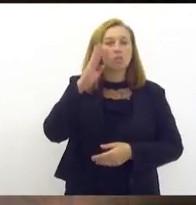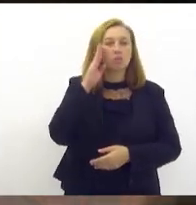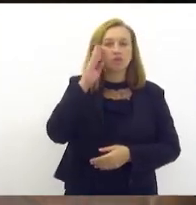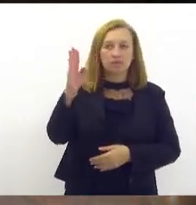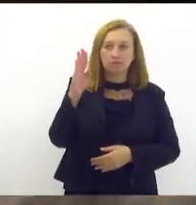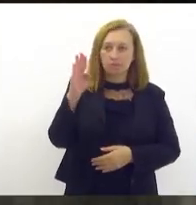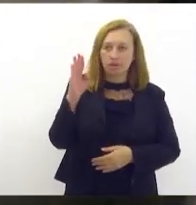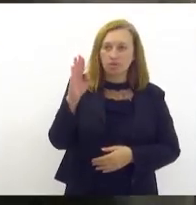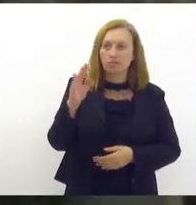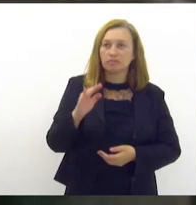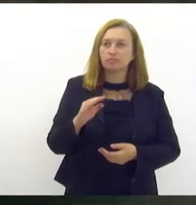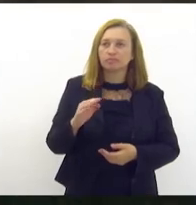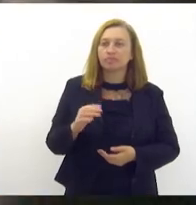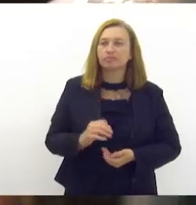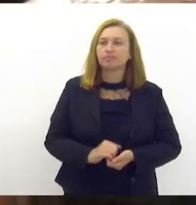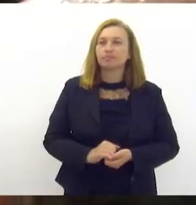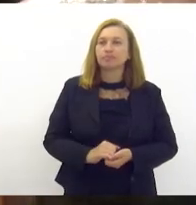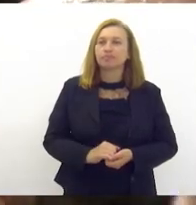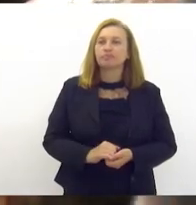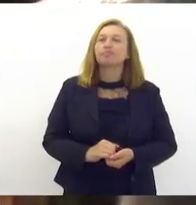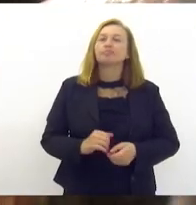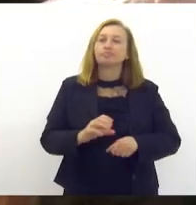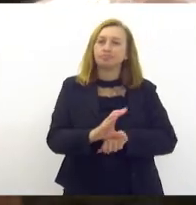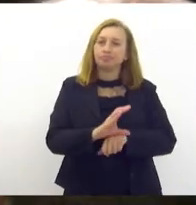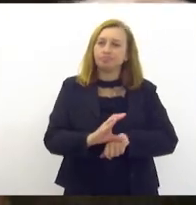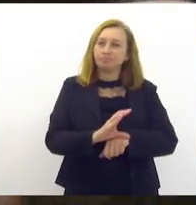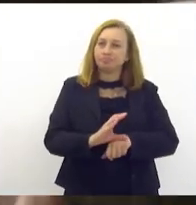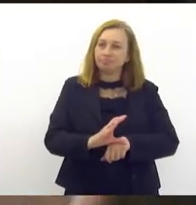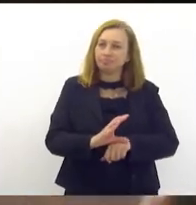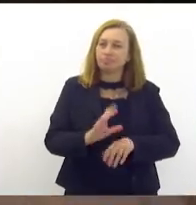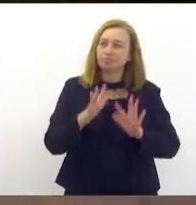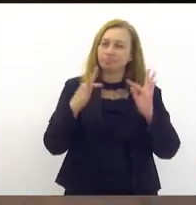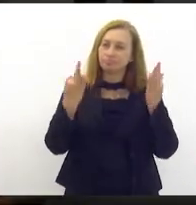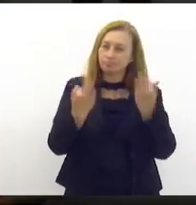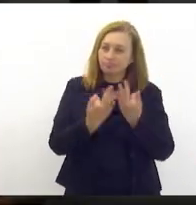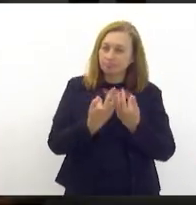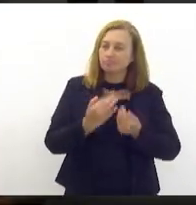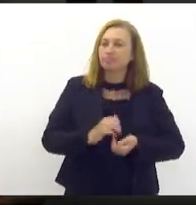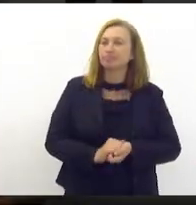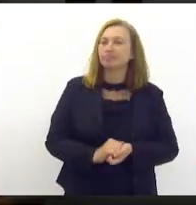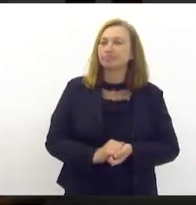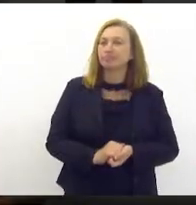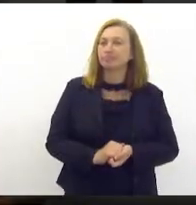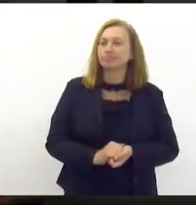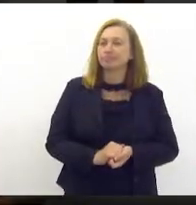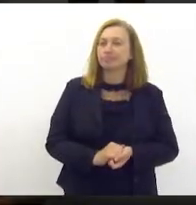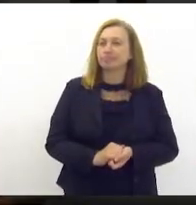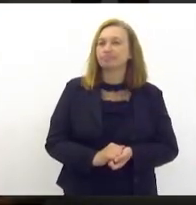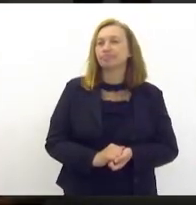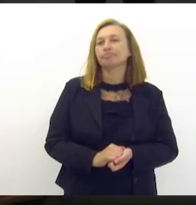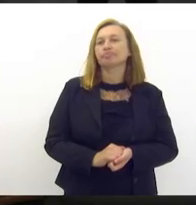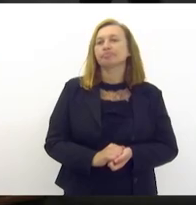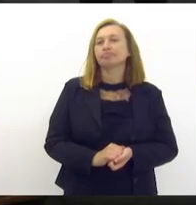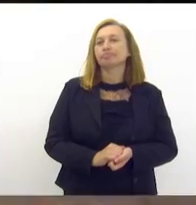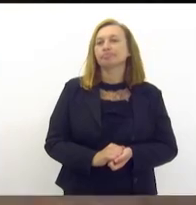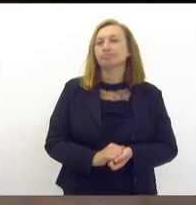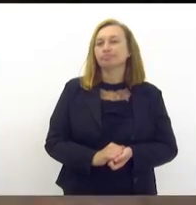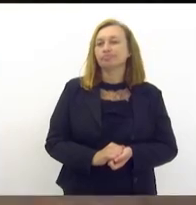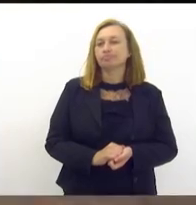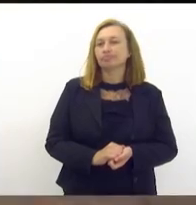principais elementos de constituição de uma família, de ter direito, em suma, a um